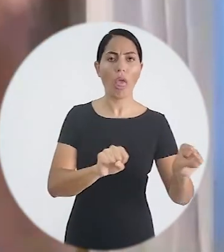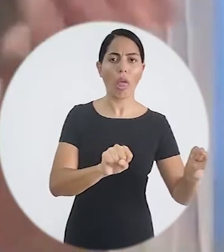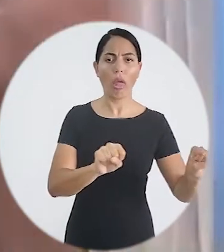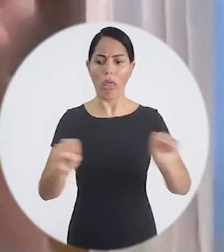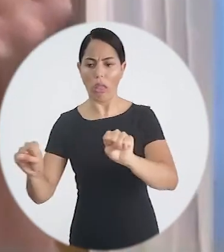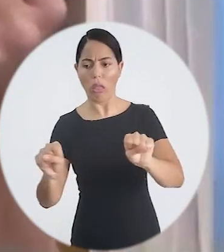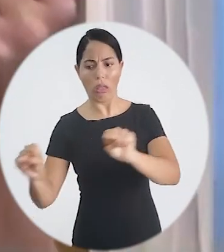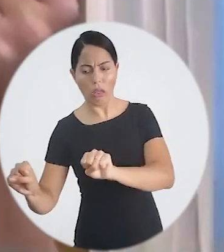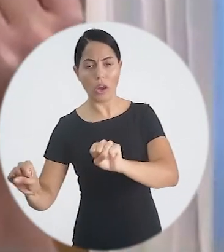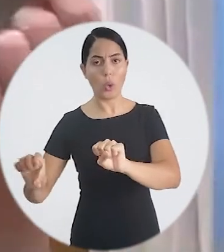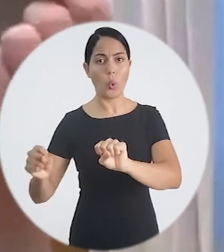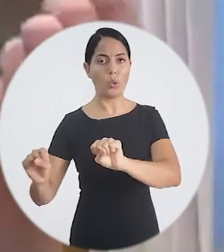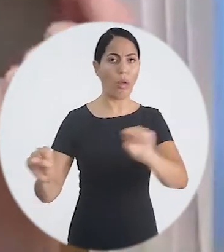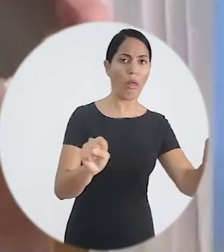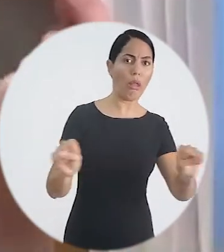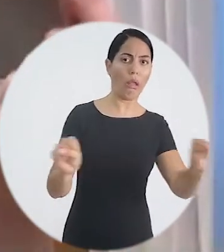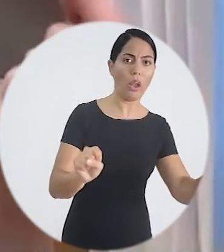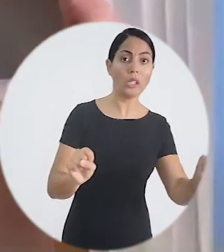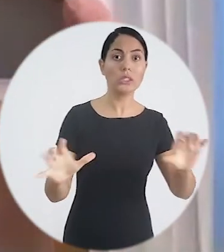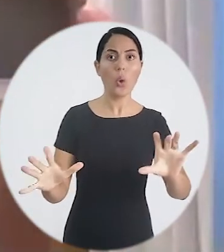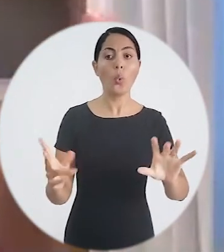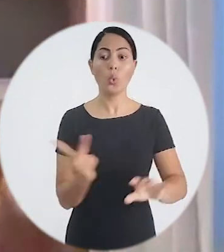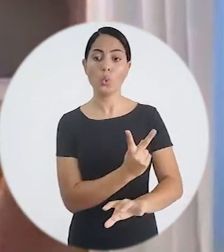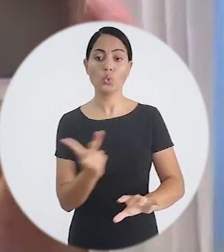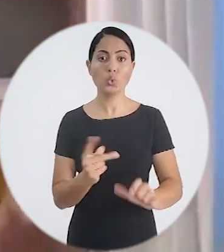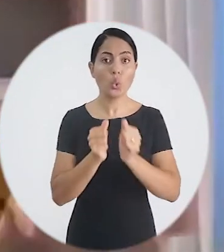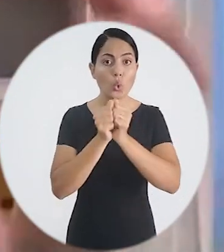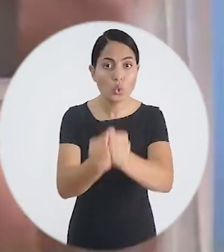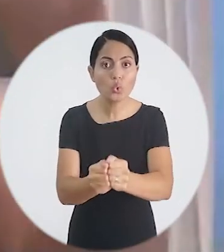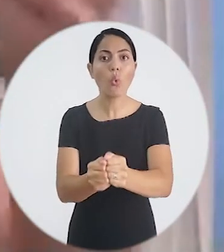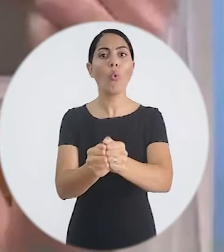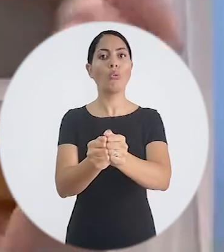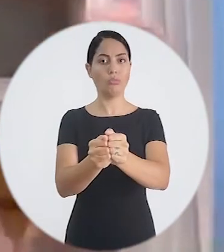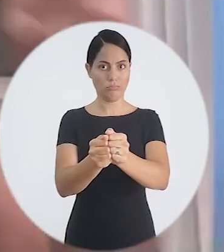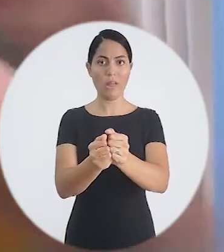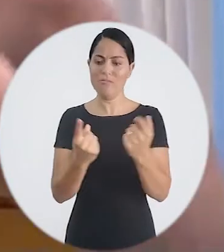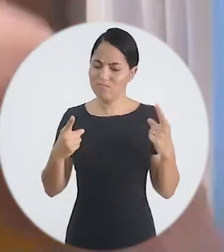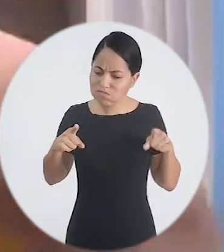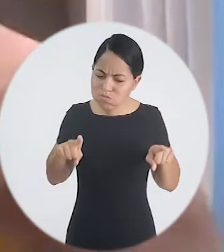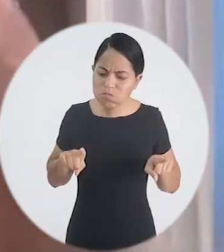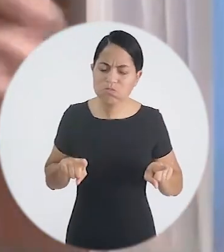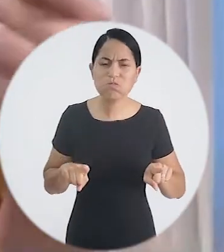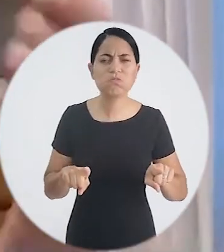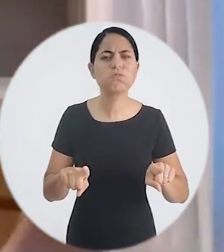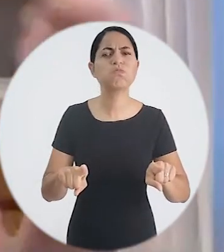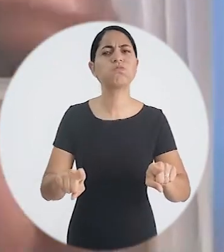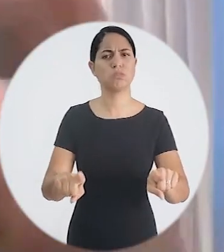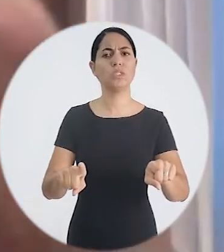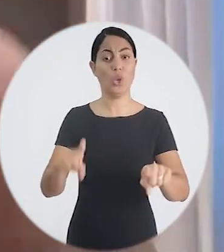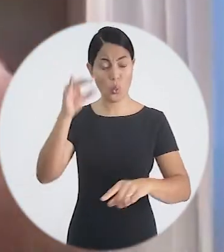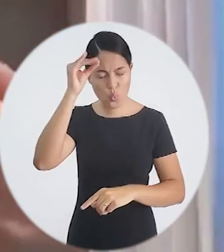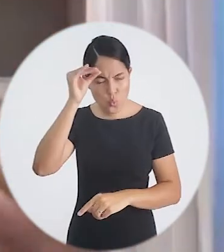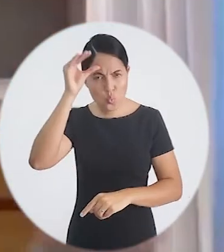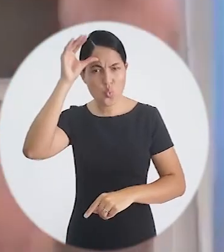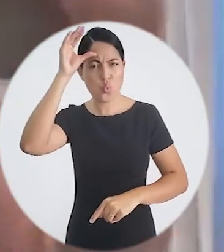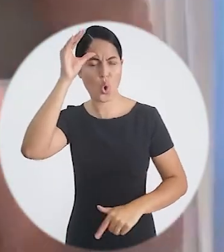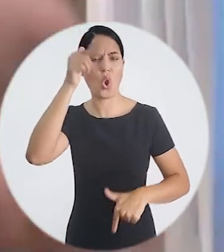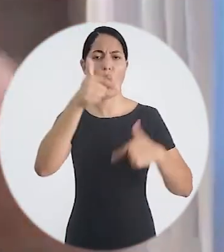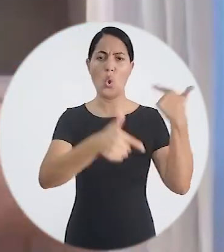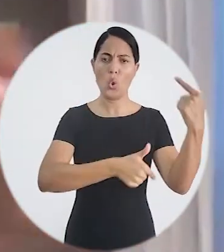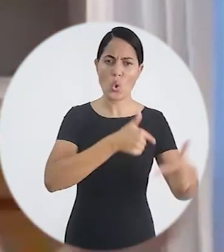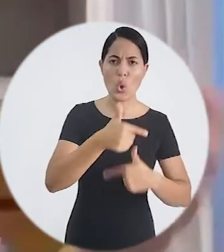um puxar para um lado, na verdade, todos os dois vão engajar as suas energias, o